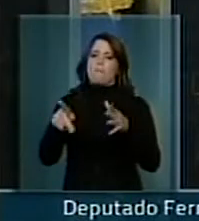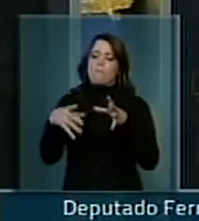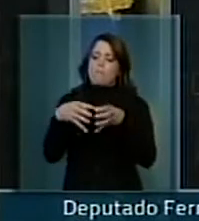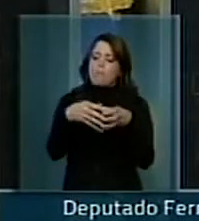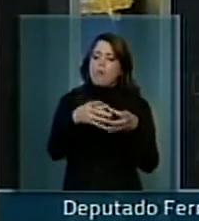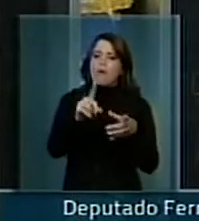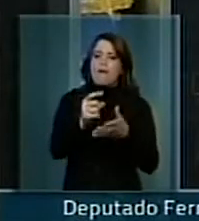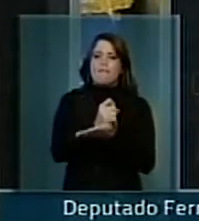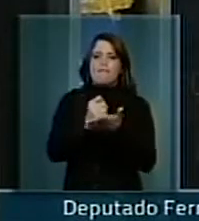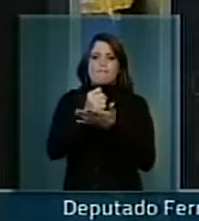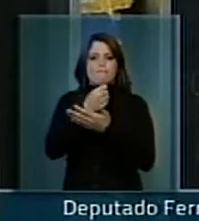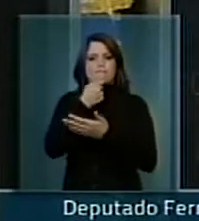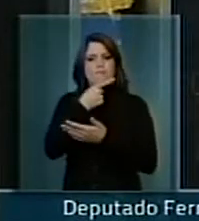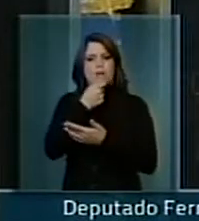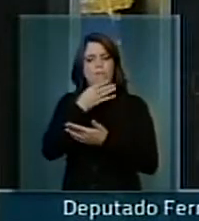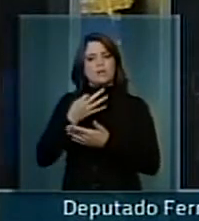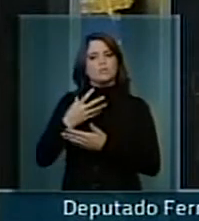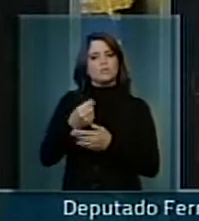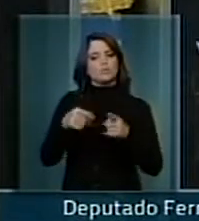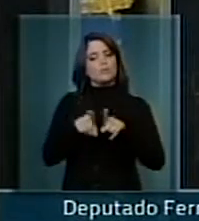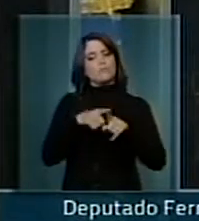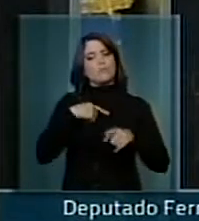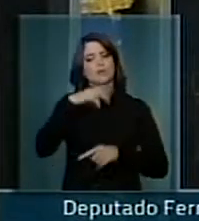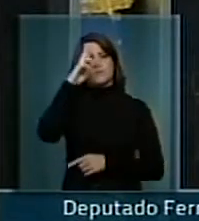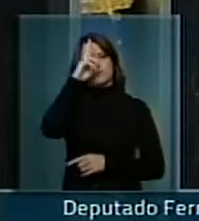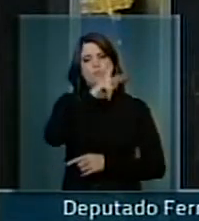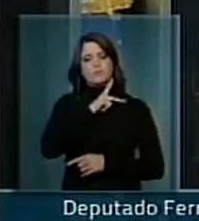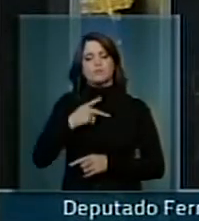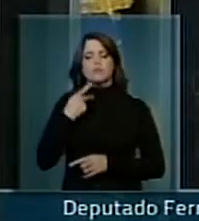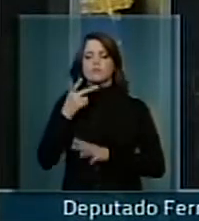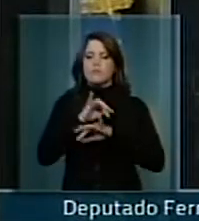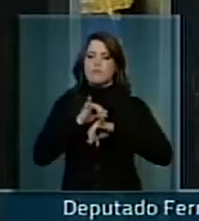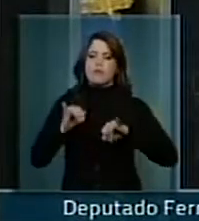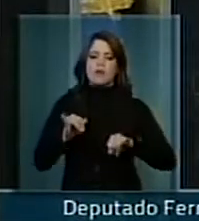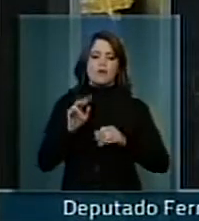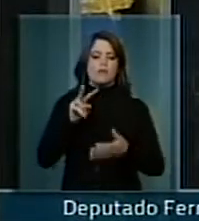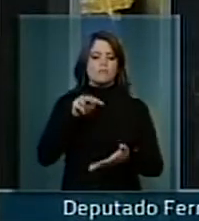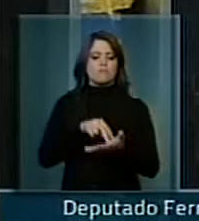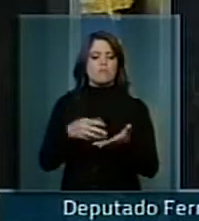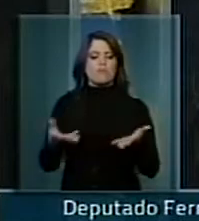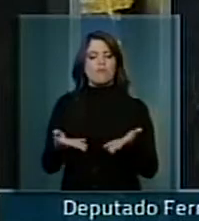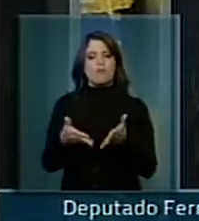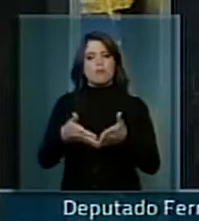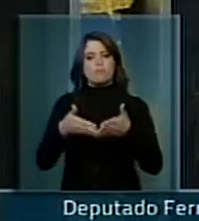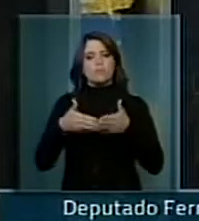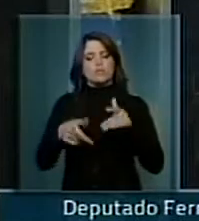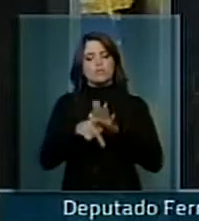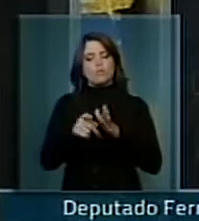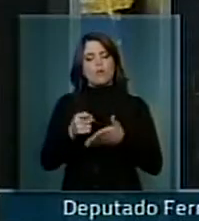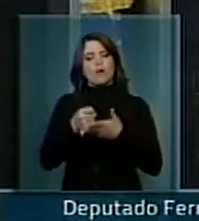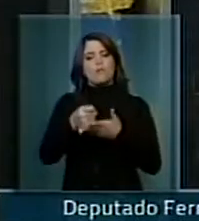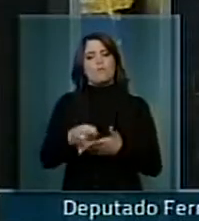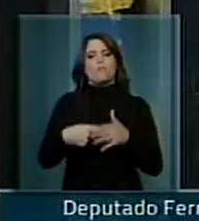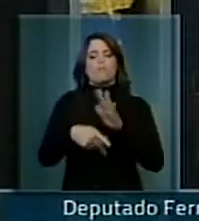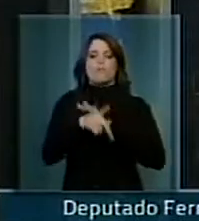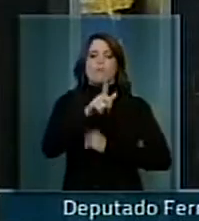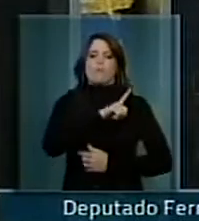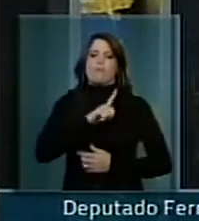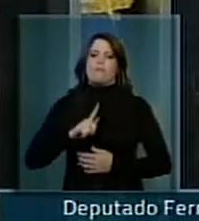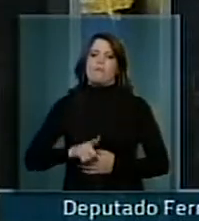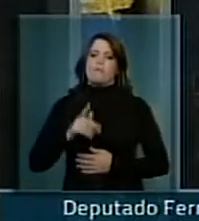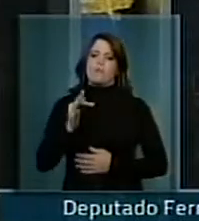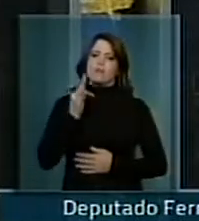fármacos. Também, Sr. Presidente, manifestar aqui nessa tribuna e pedir o apoio do governo federal